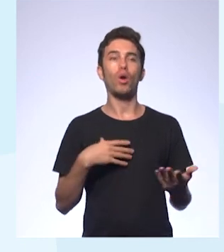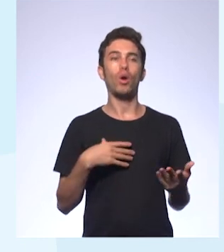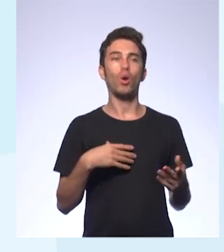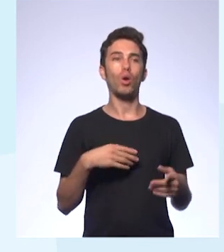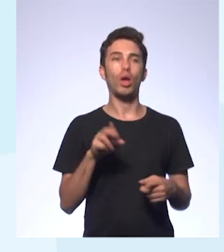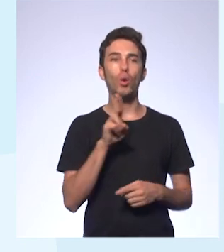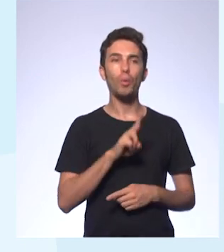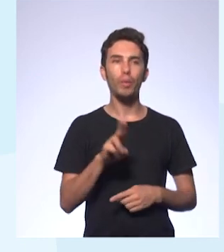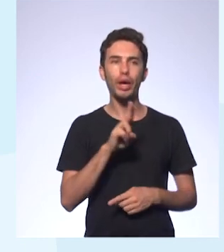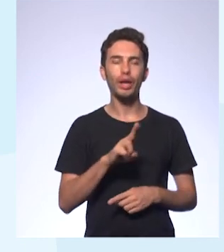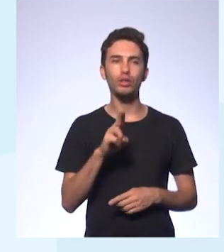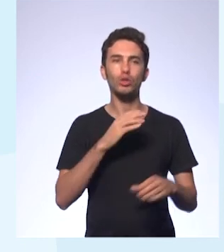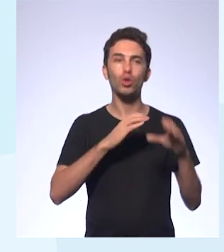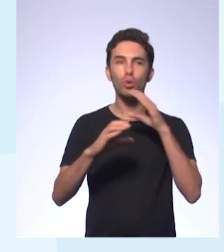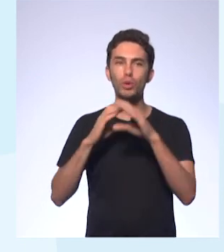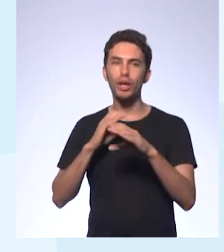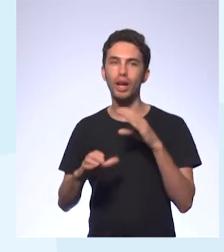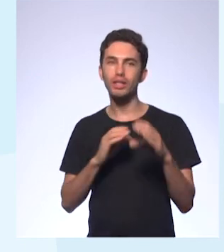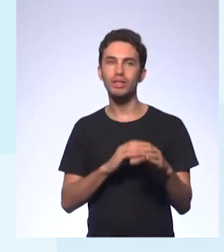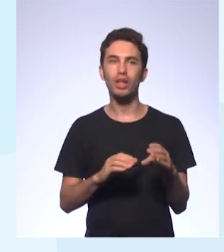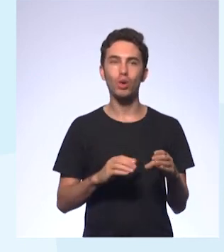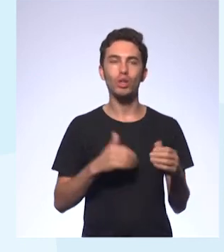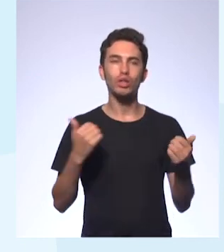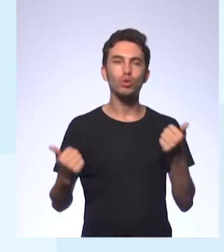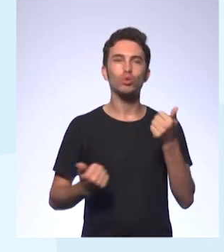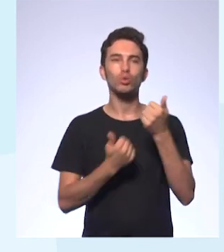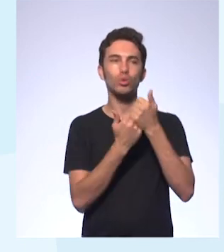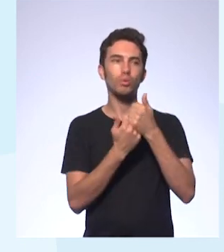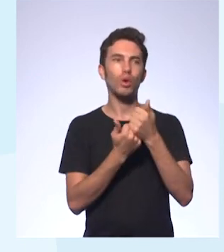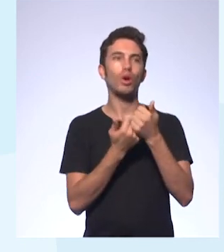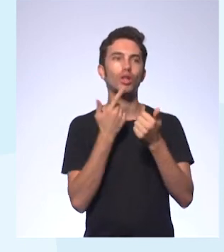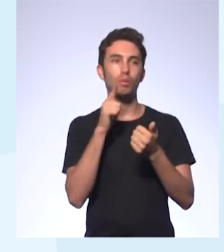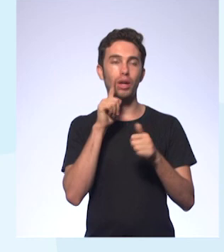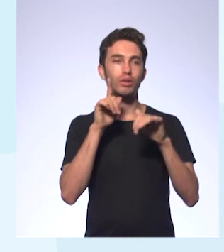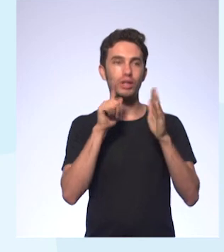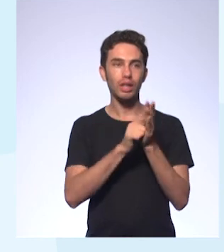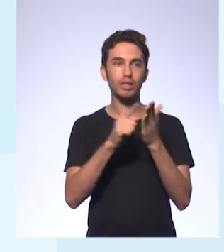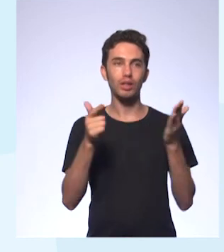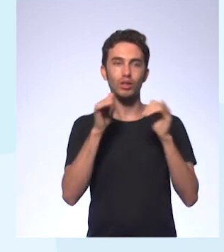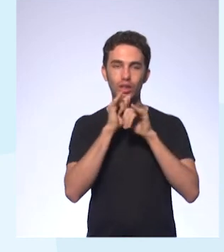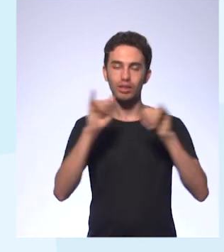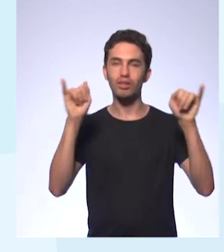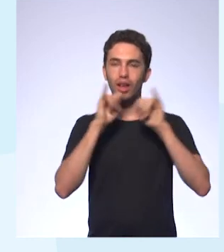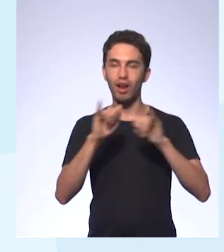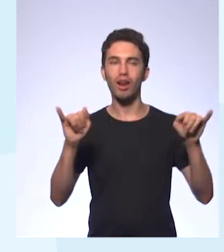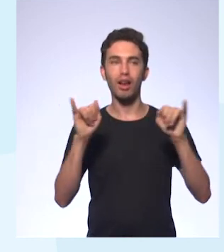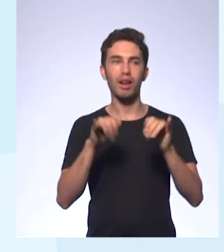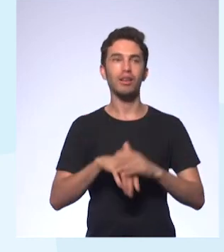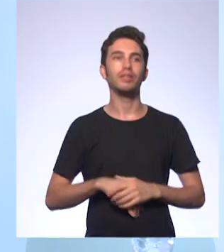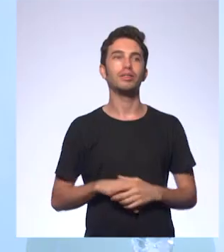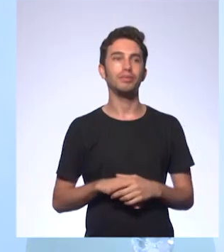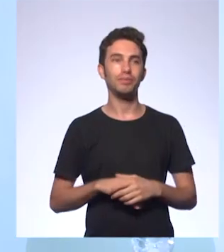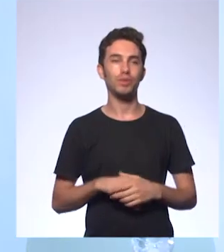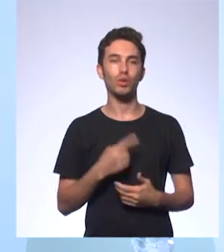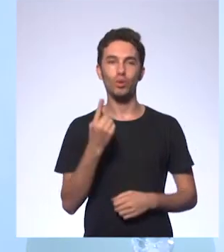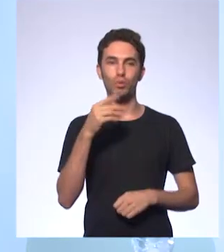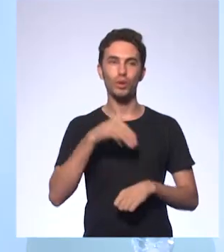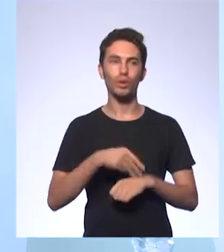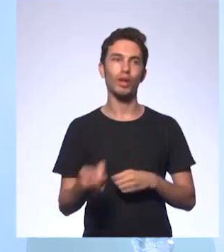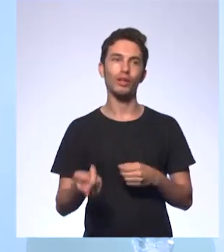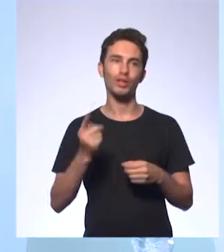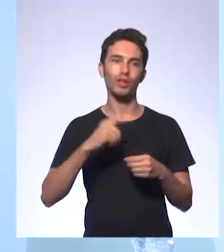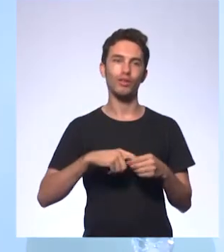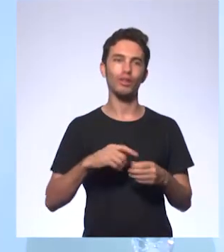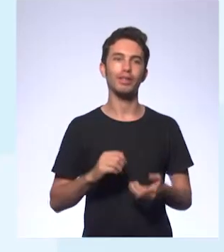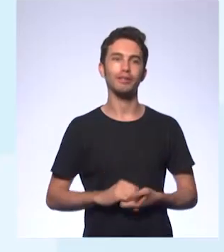de suporte para essa notícia que acabamos de ler? Então, qual é o meio de comunicação em que essa notícia está sendo divulgada? 1 minuto e a gente já